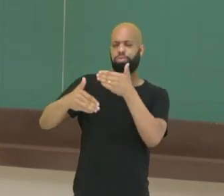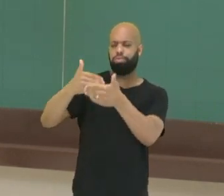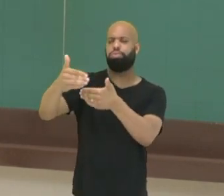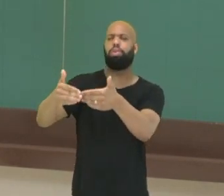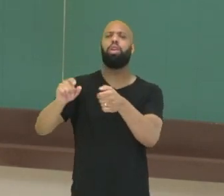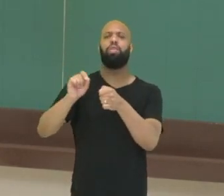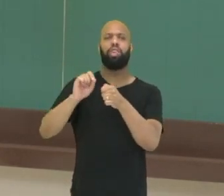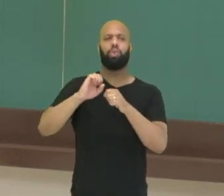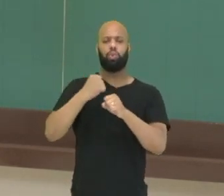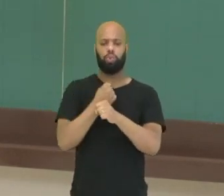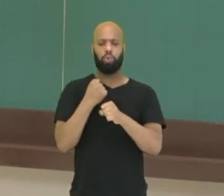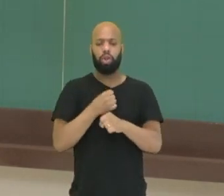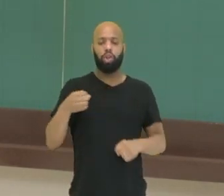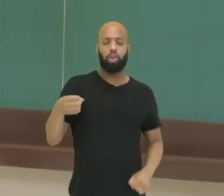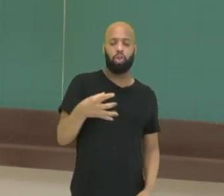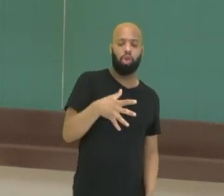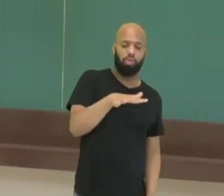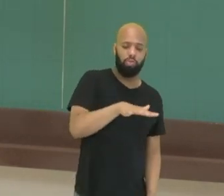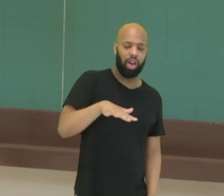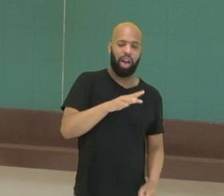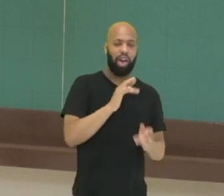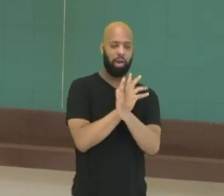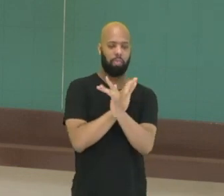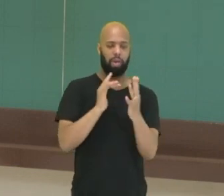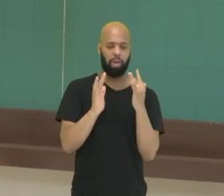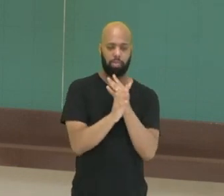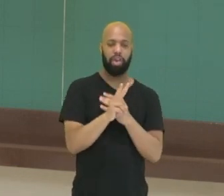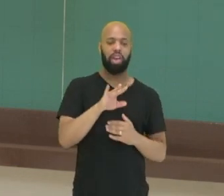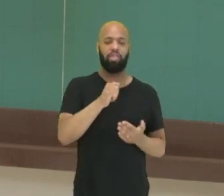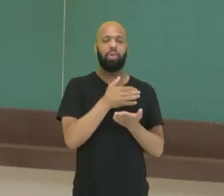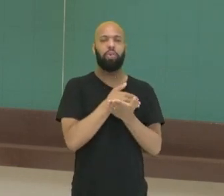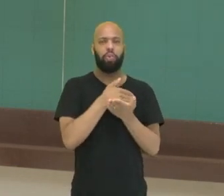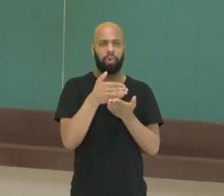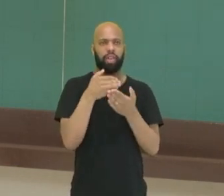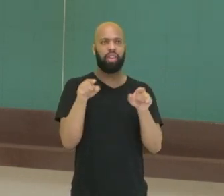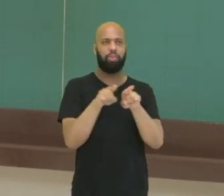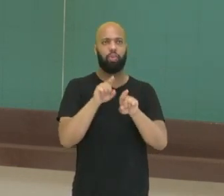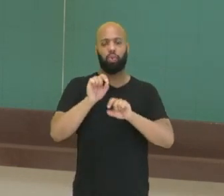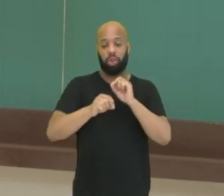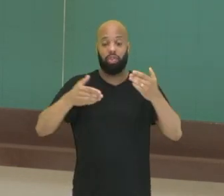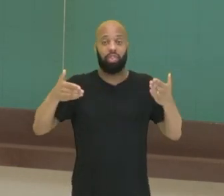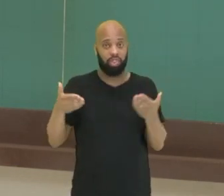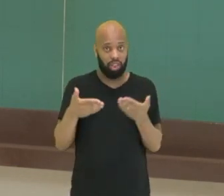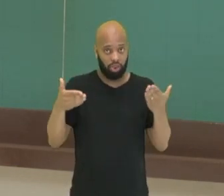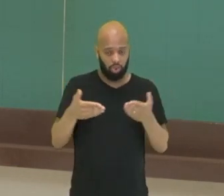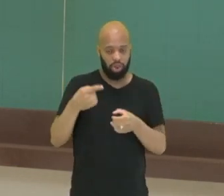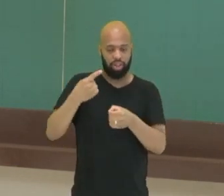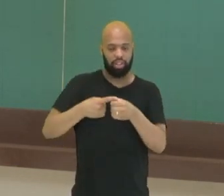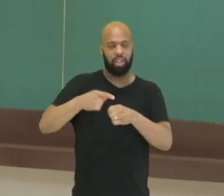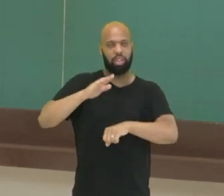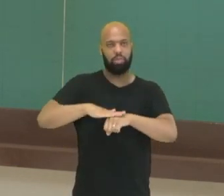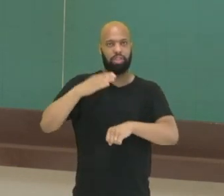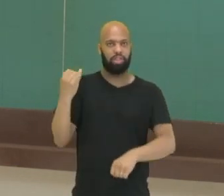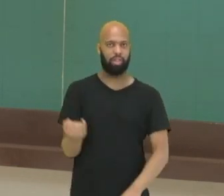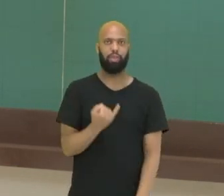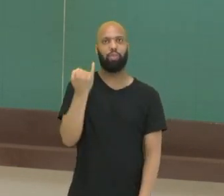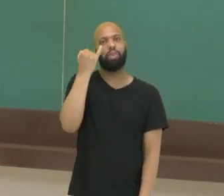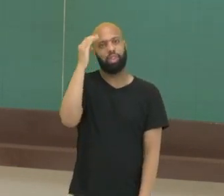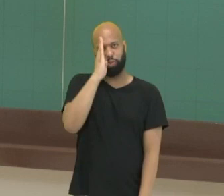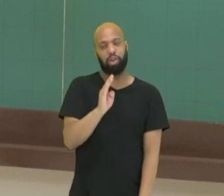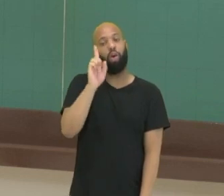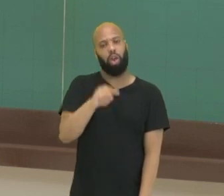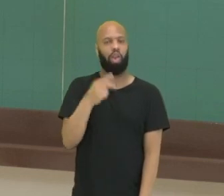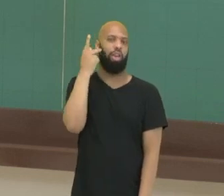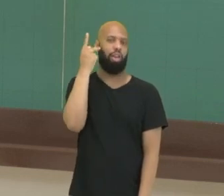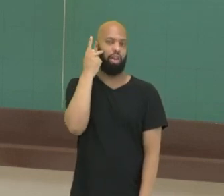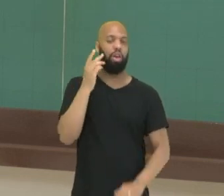a construção de um novo núcleo urbano que vai dar início a o que é atualmente a cidade mais importante do Brasil, que é São Paulo. Então,